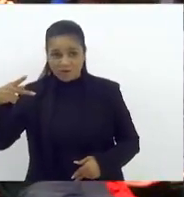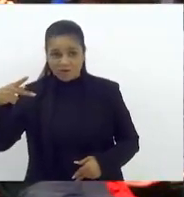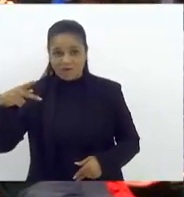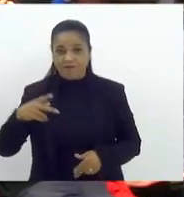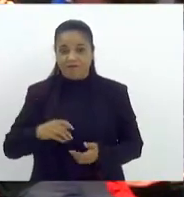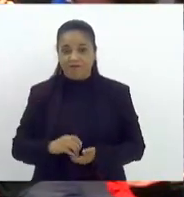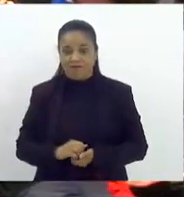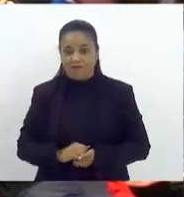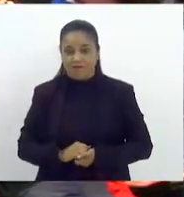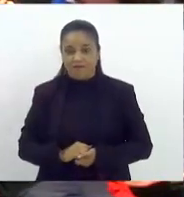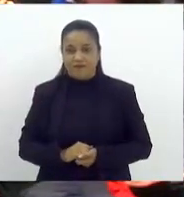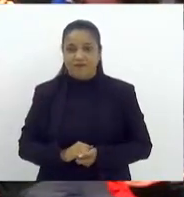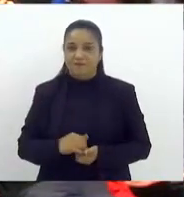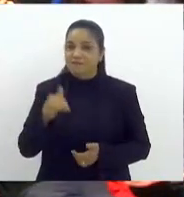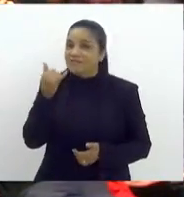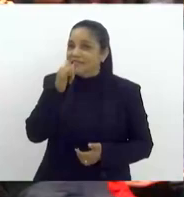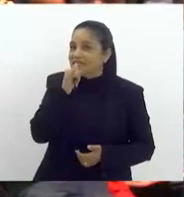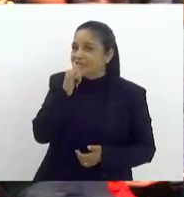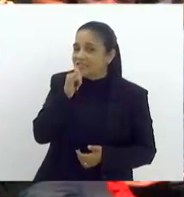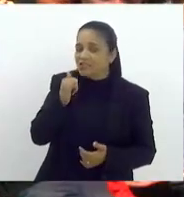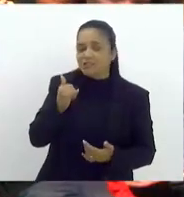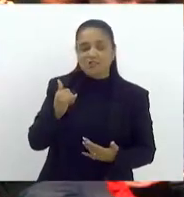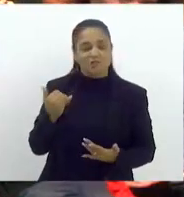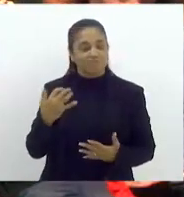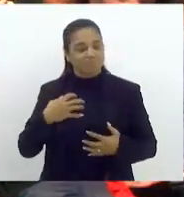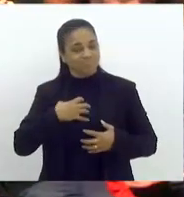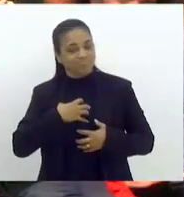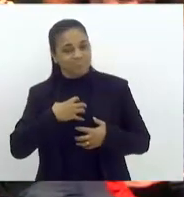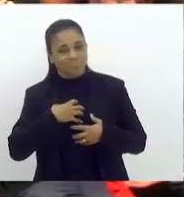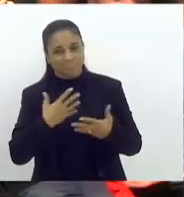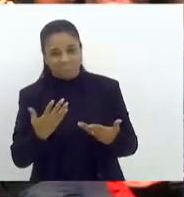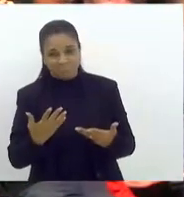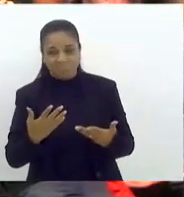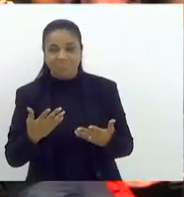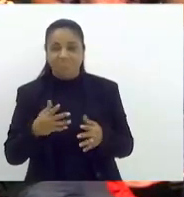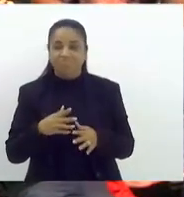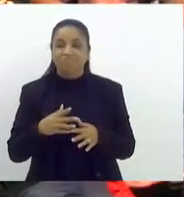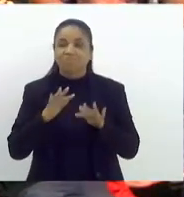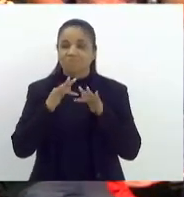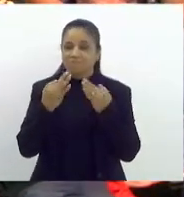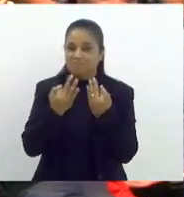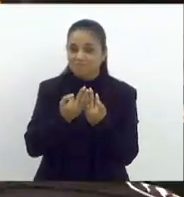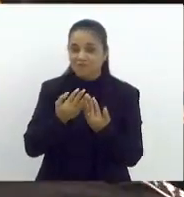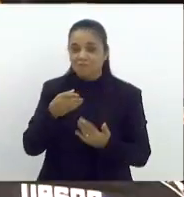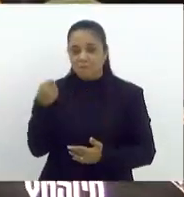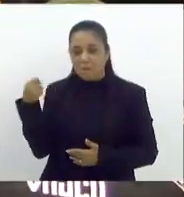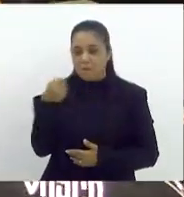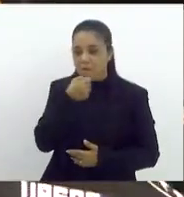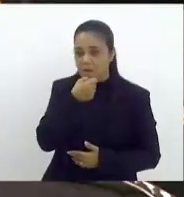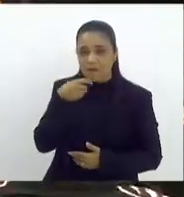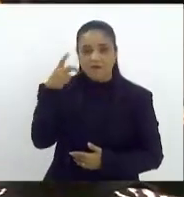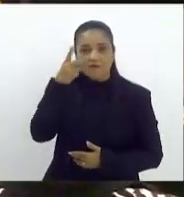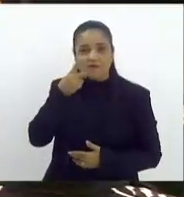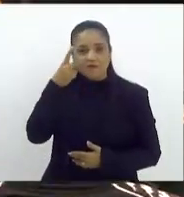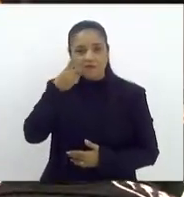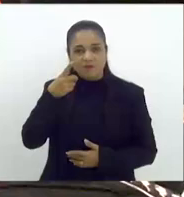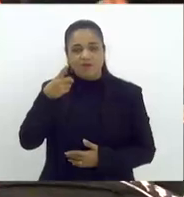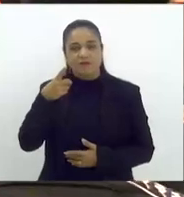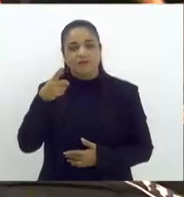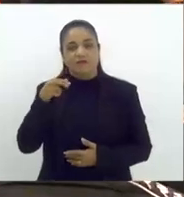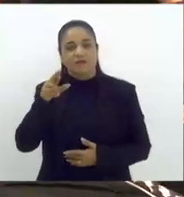energia lá em cima família é vou passar agora então a palavra para deputada Renata Souza